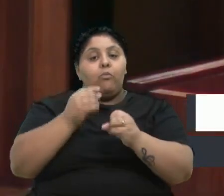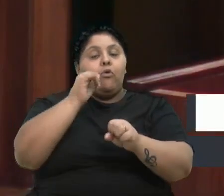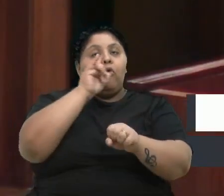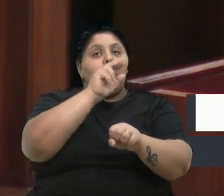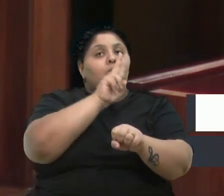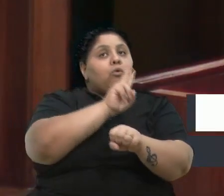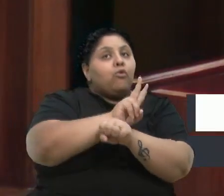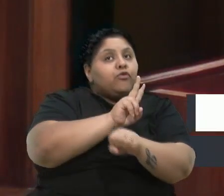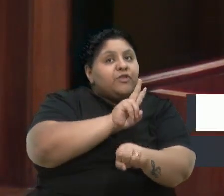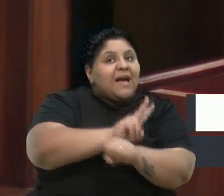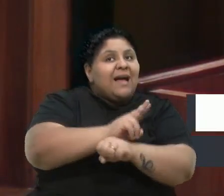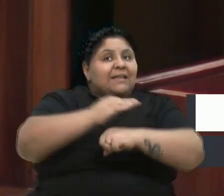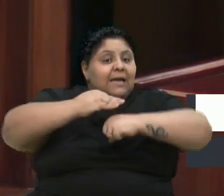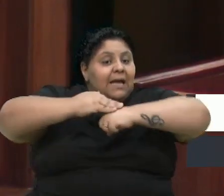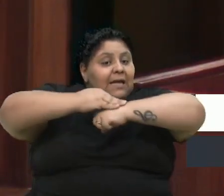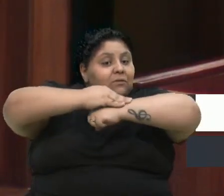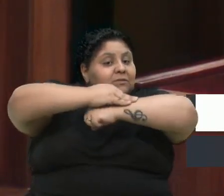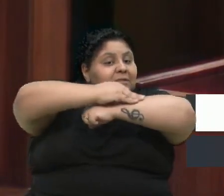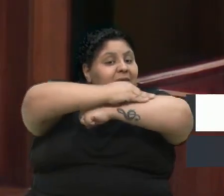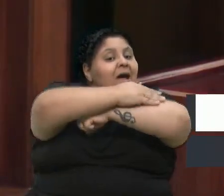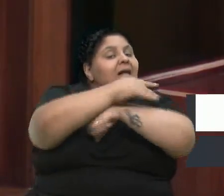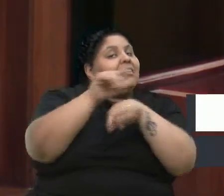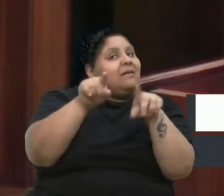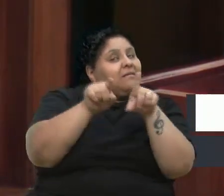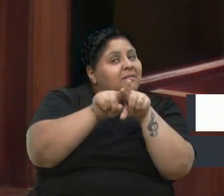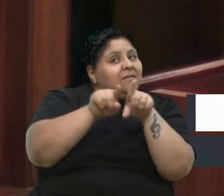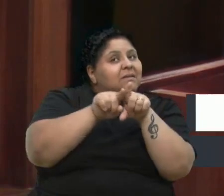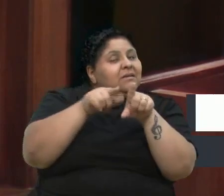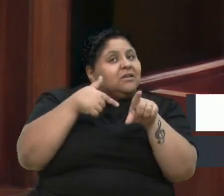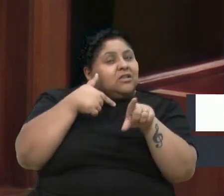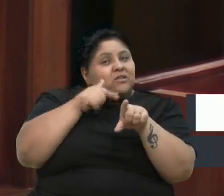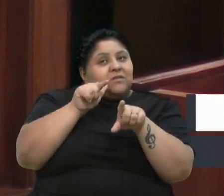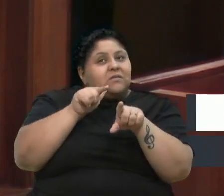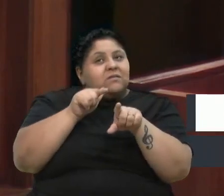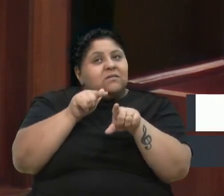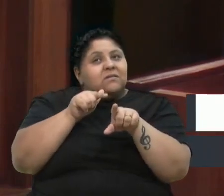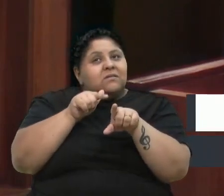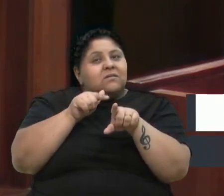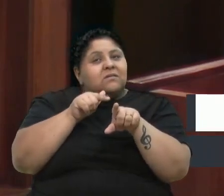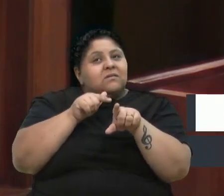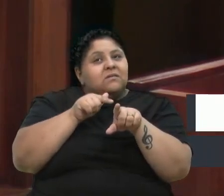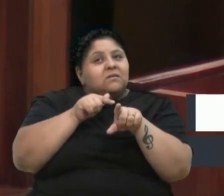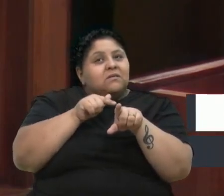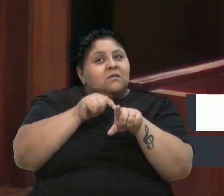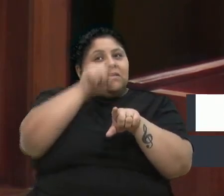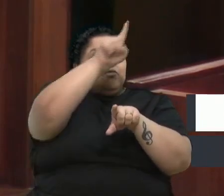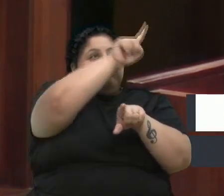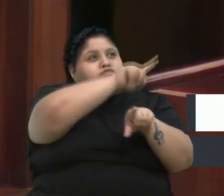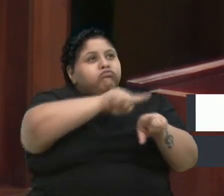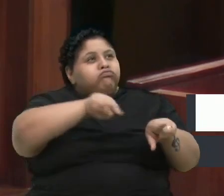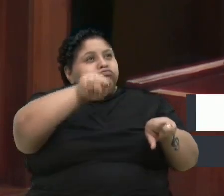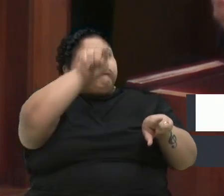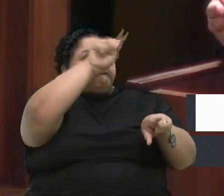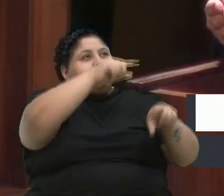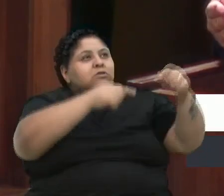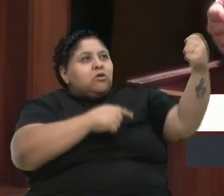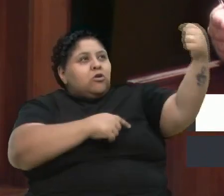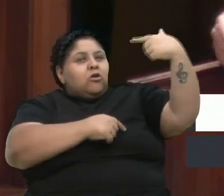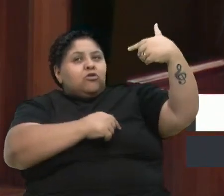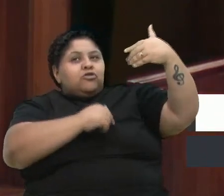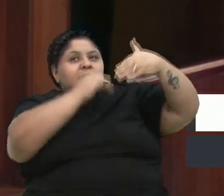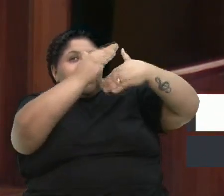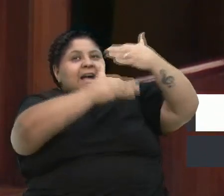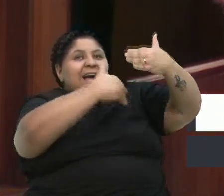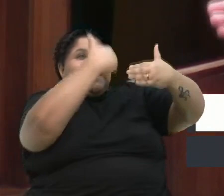da calçada, conseguiram colocar uma placa, um relógio novo, que é uma bela iniciativa, atrás de uma placa. Quer